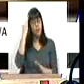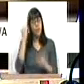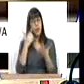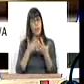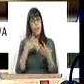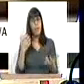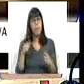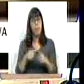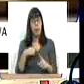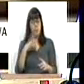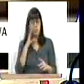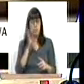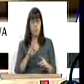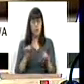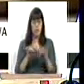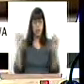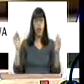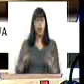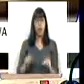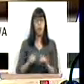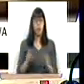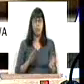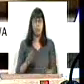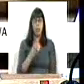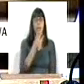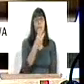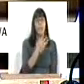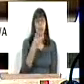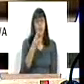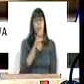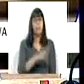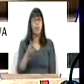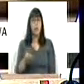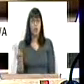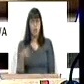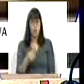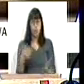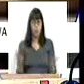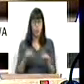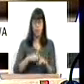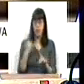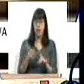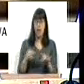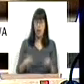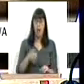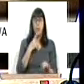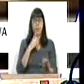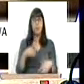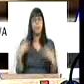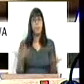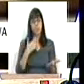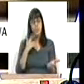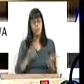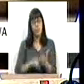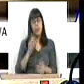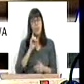de impacto que antevemos nesta redução será de cerca de 3 a 4 milhões de euros este ano. O que significa, na